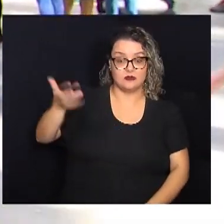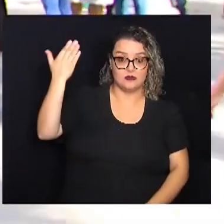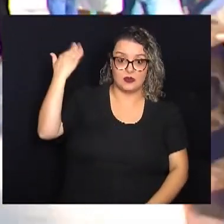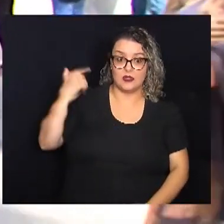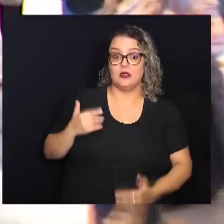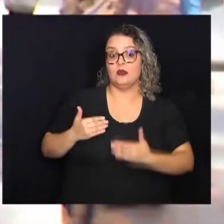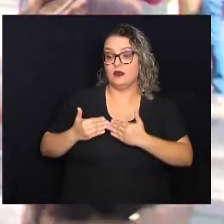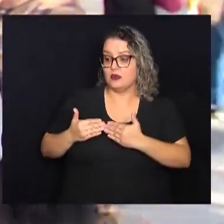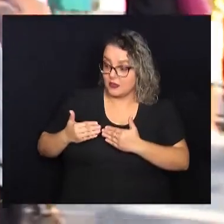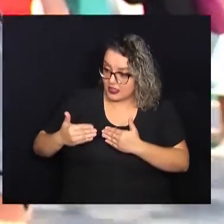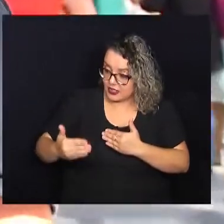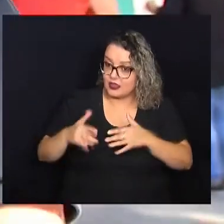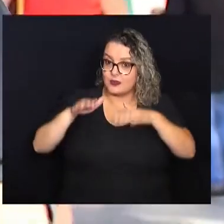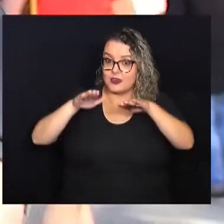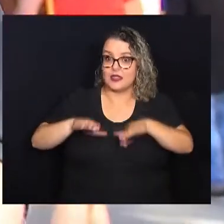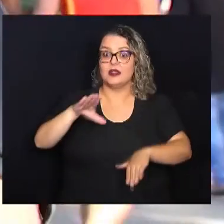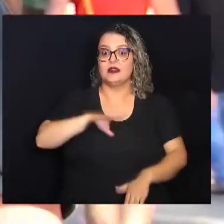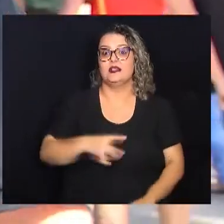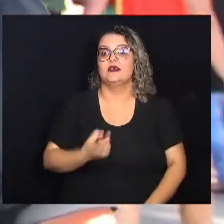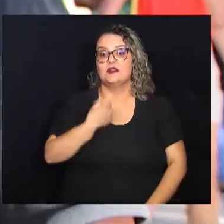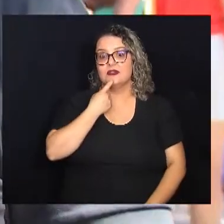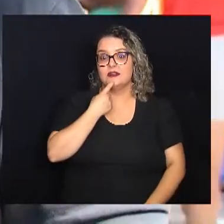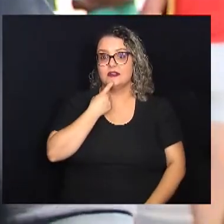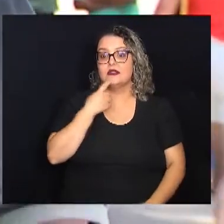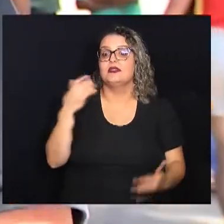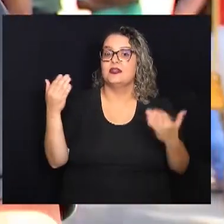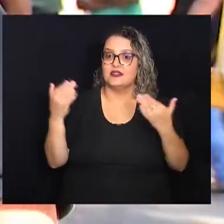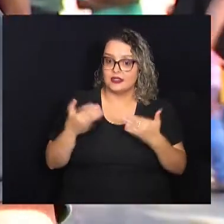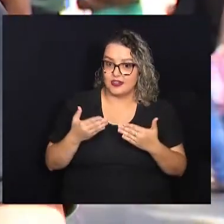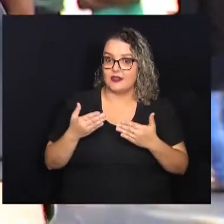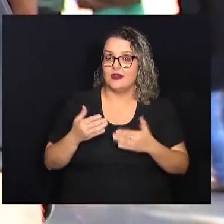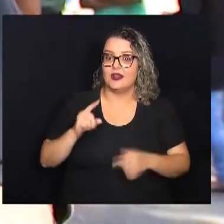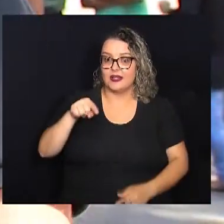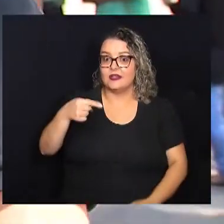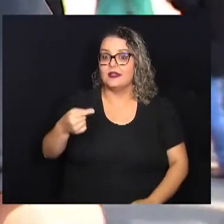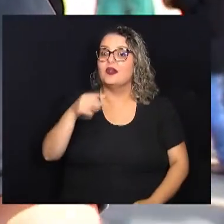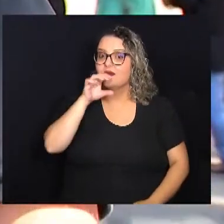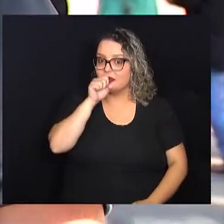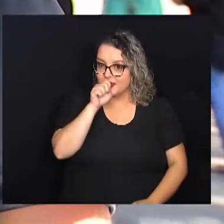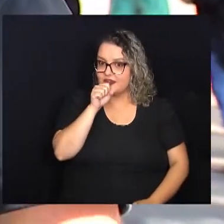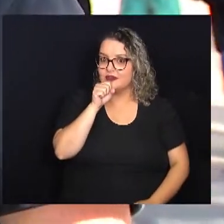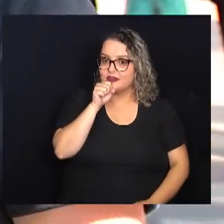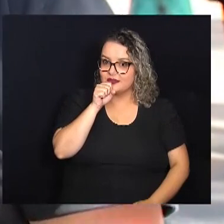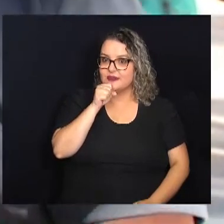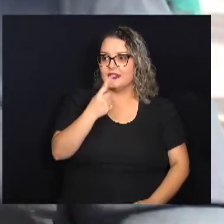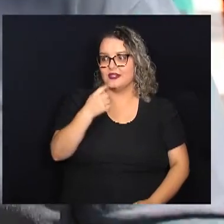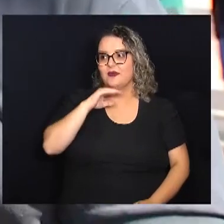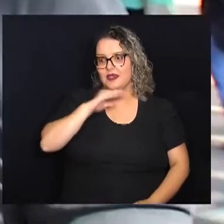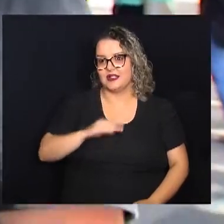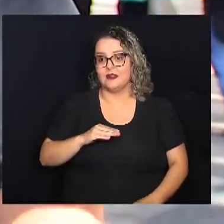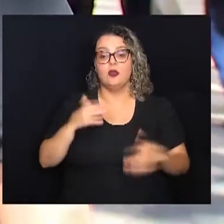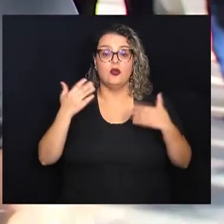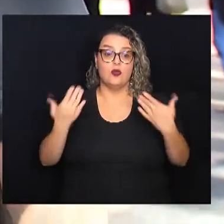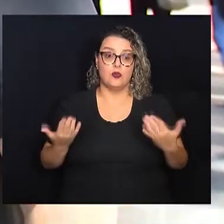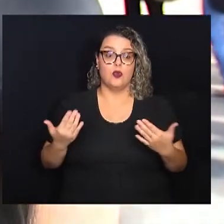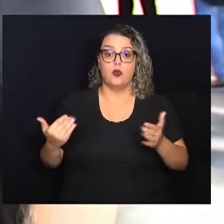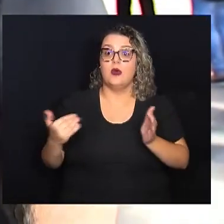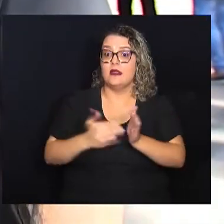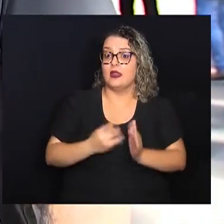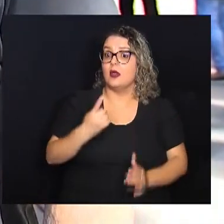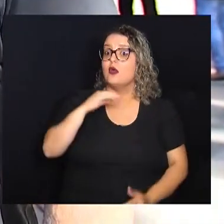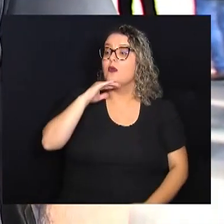estendemos a nossa estadia na cidade e agora a gente vai ficar aqui até o próximo sábado, até 1 da tarde. Bom, então até 1